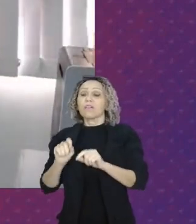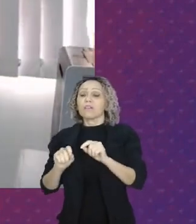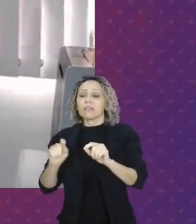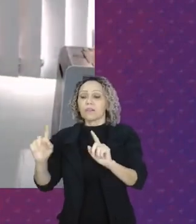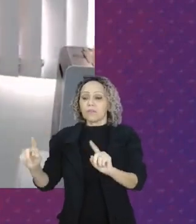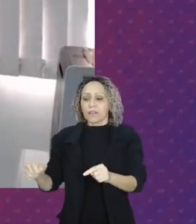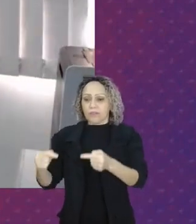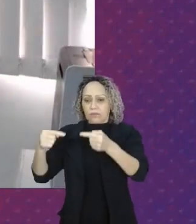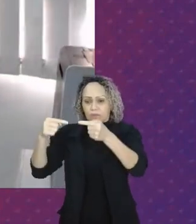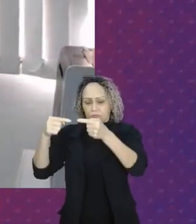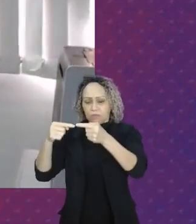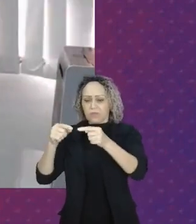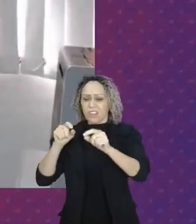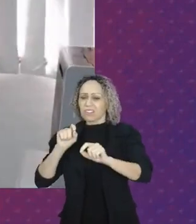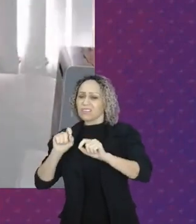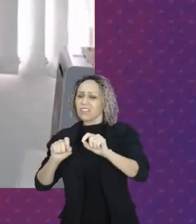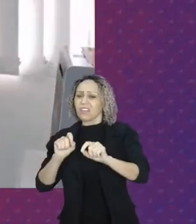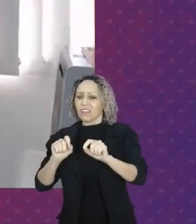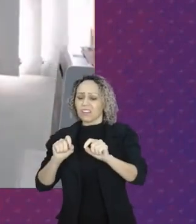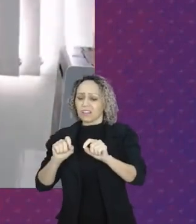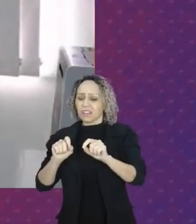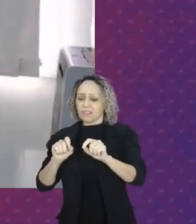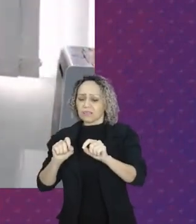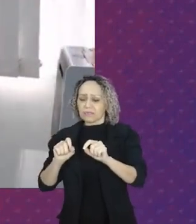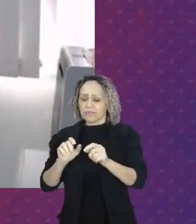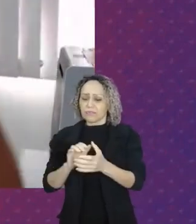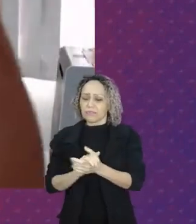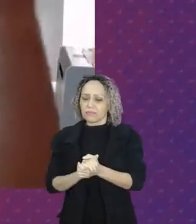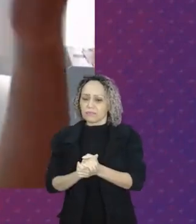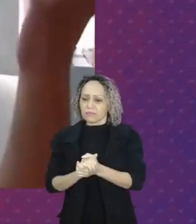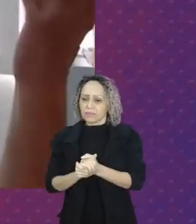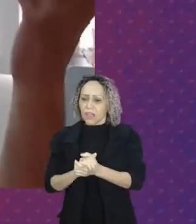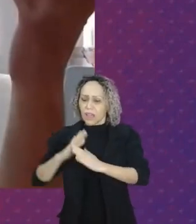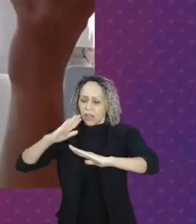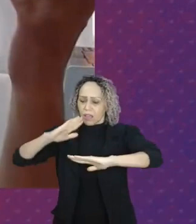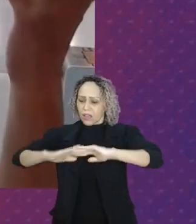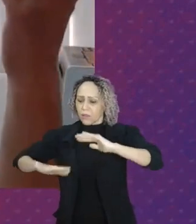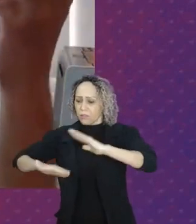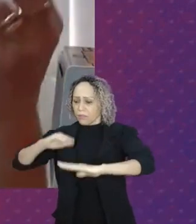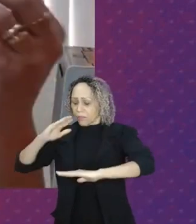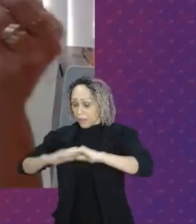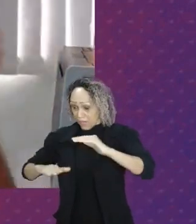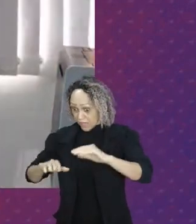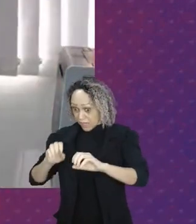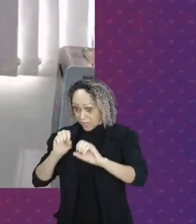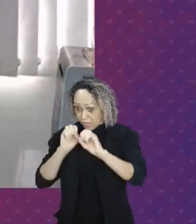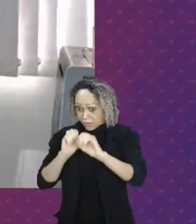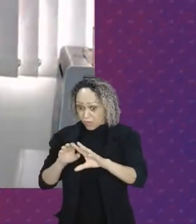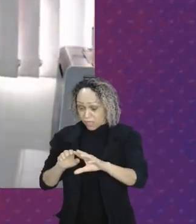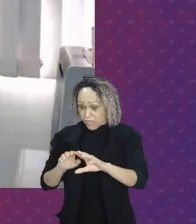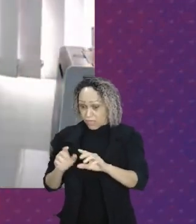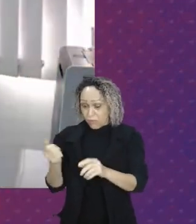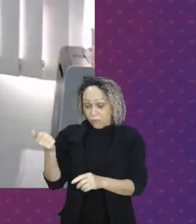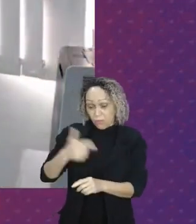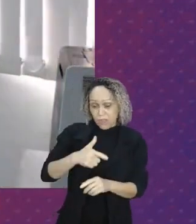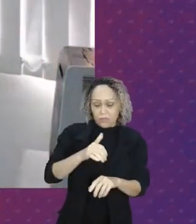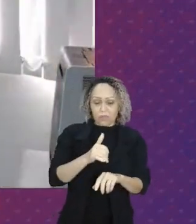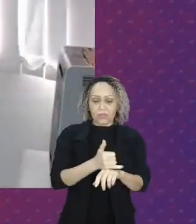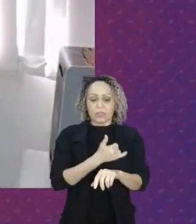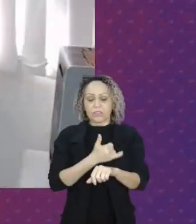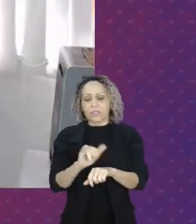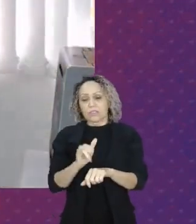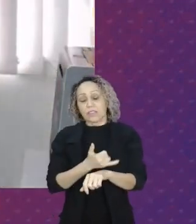ao operacional da educação do que ao estratégico. Então, quando vemos